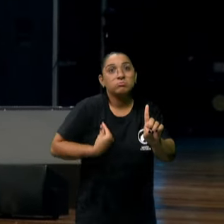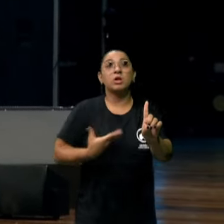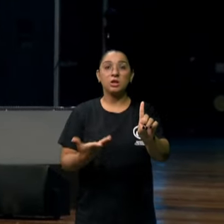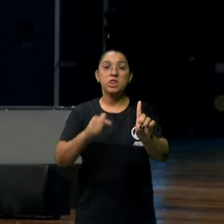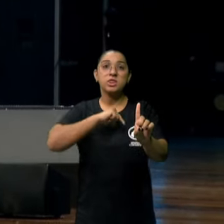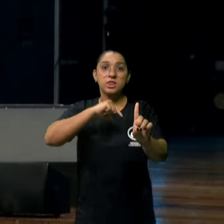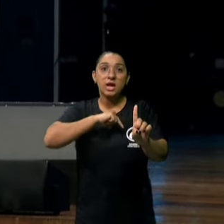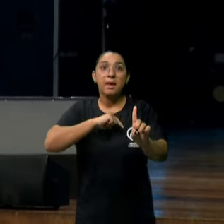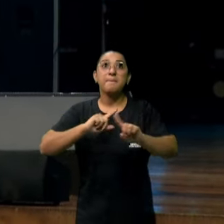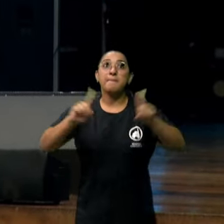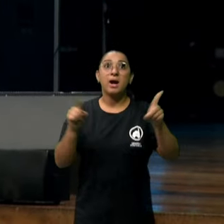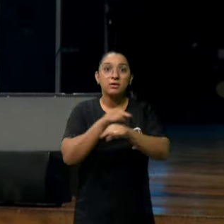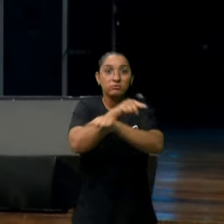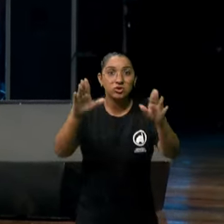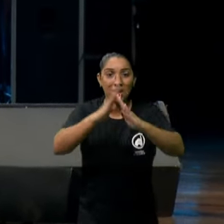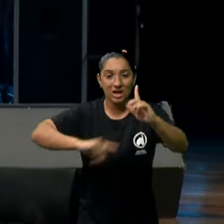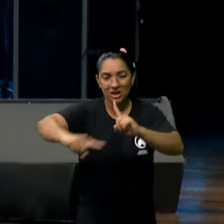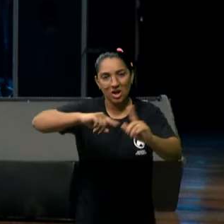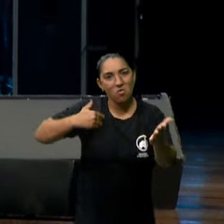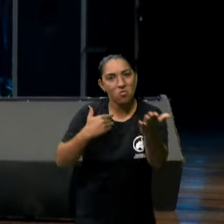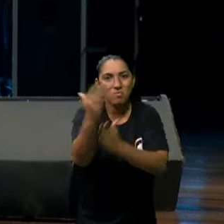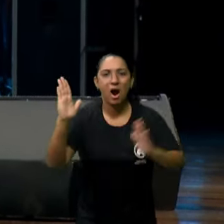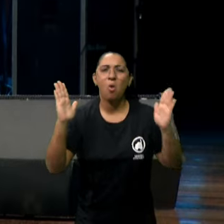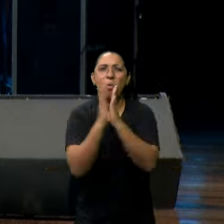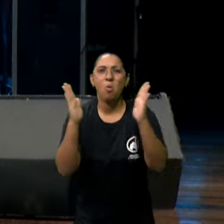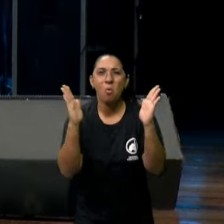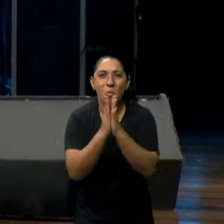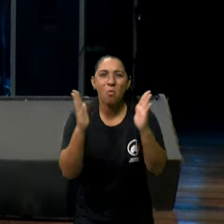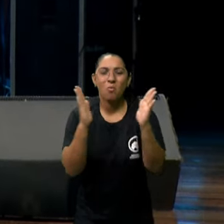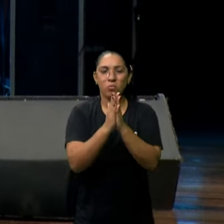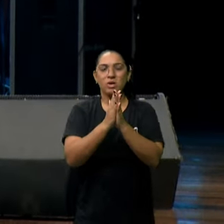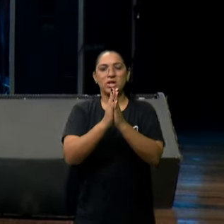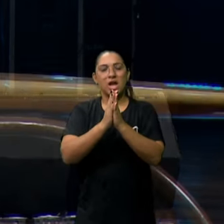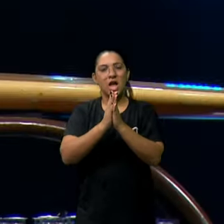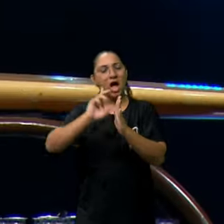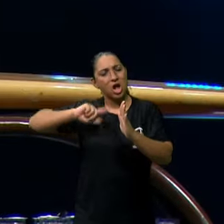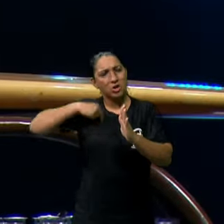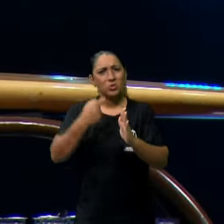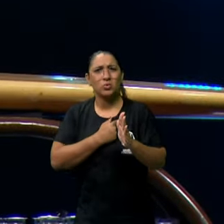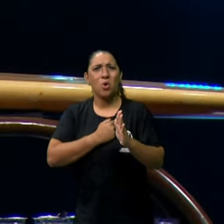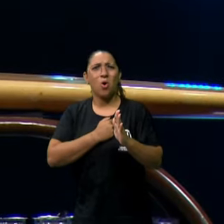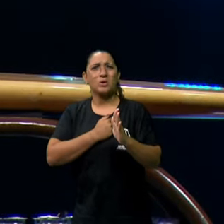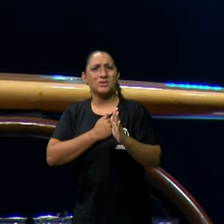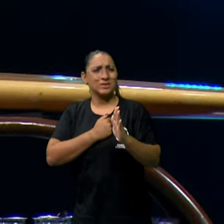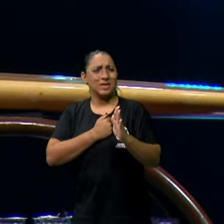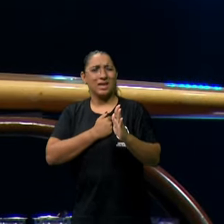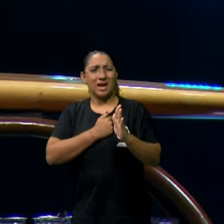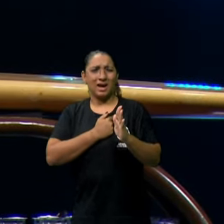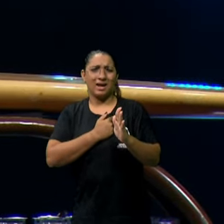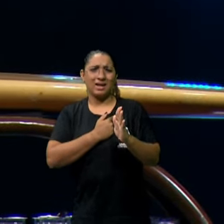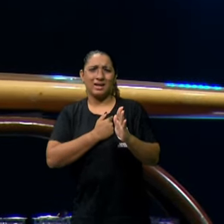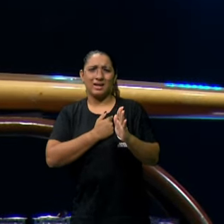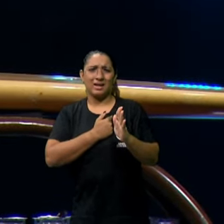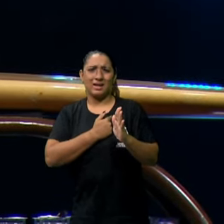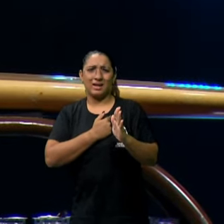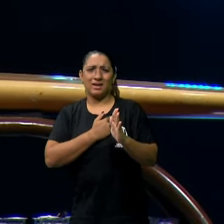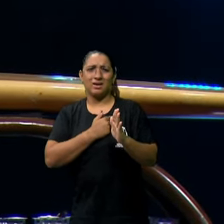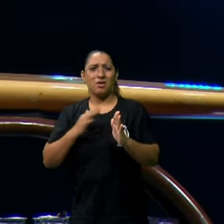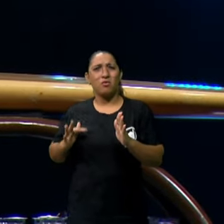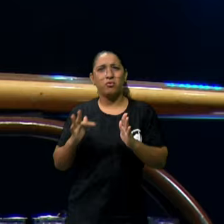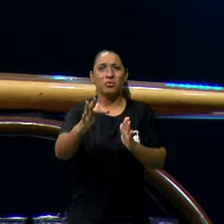diante dos principados vindo aos potestades Pai Aline é amor se amarramos o destino do Brasil